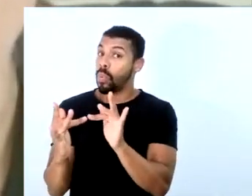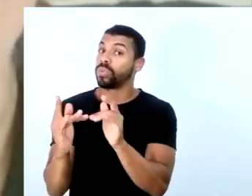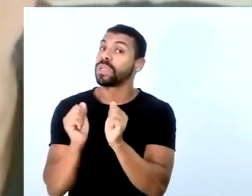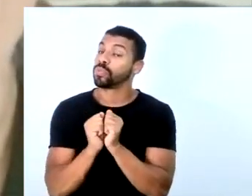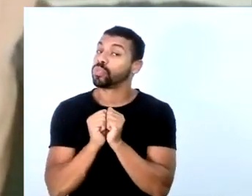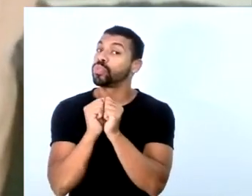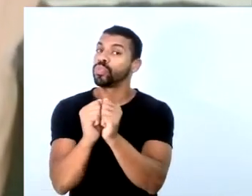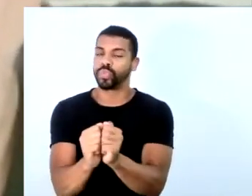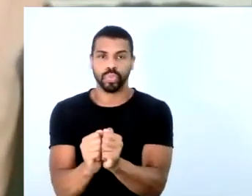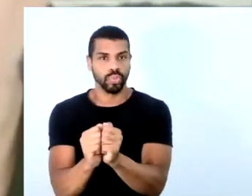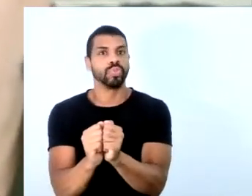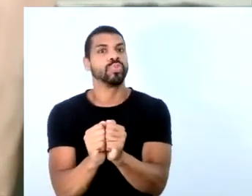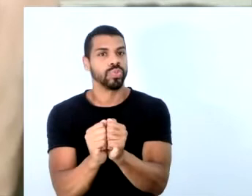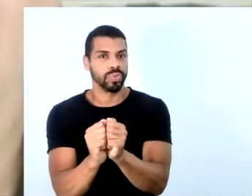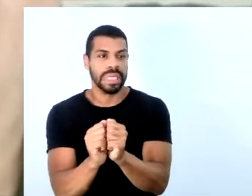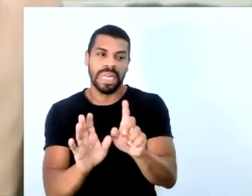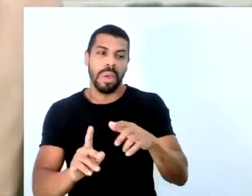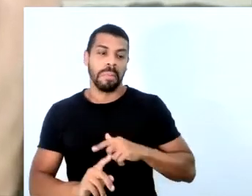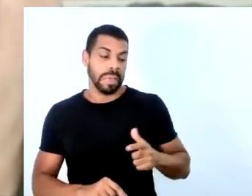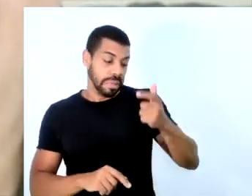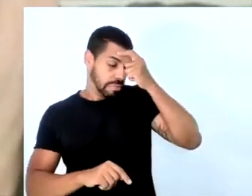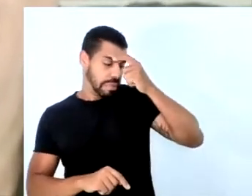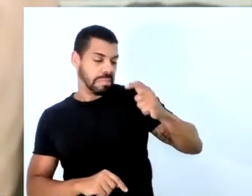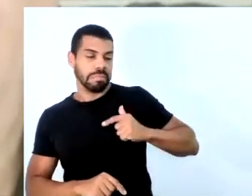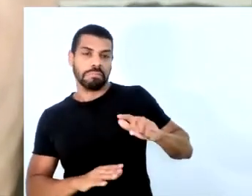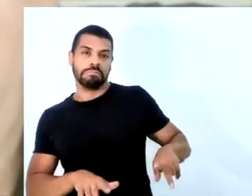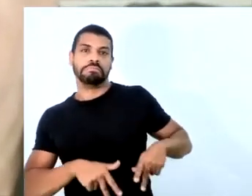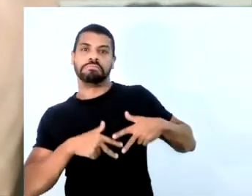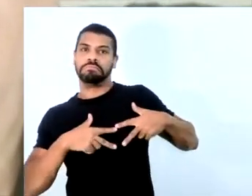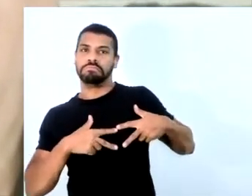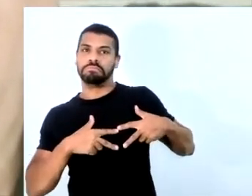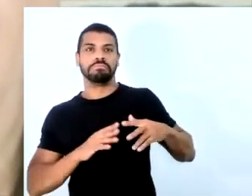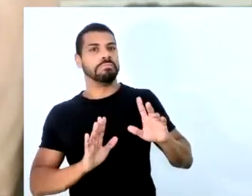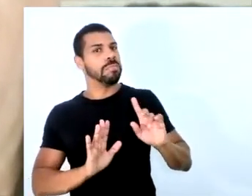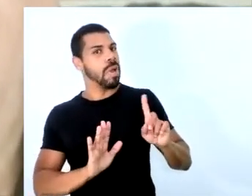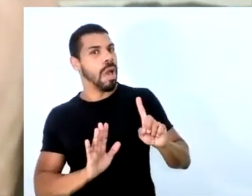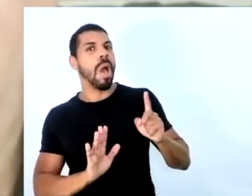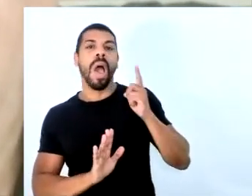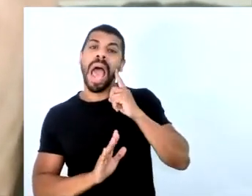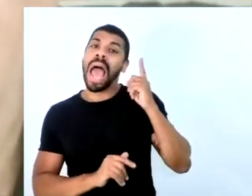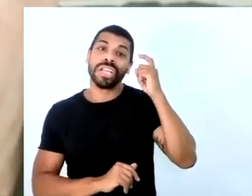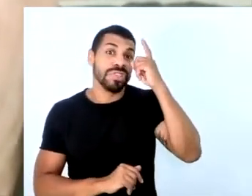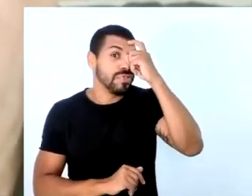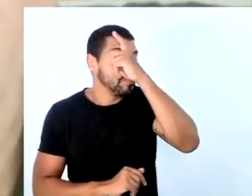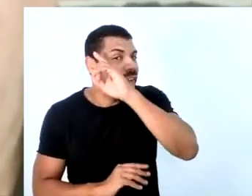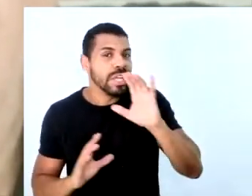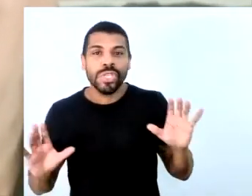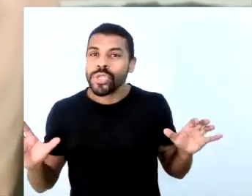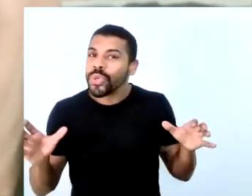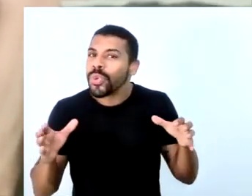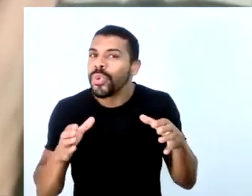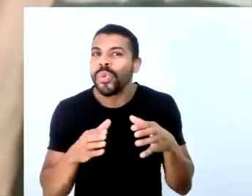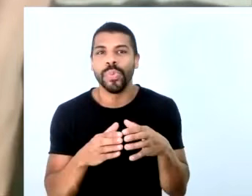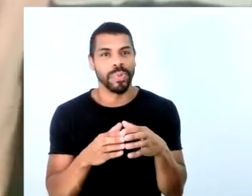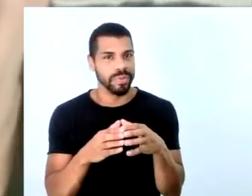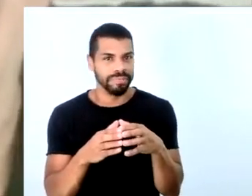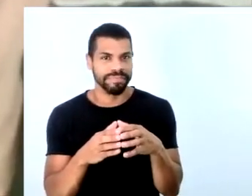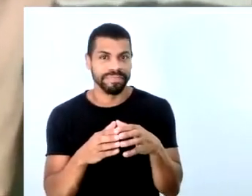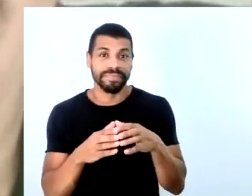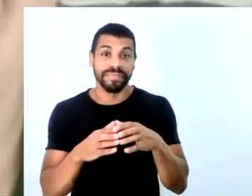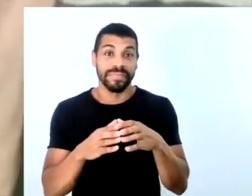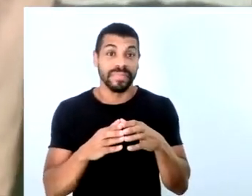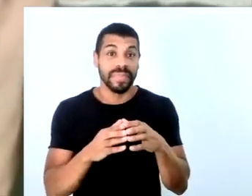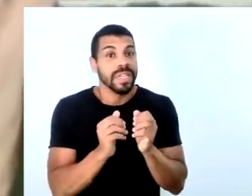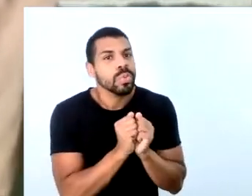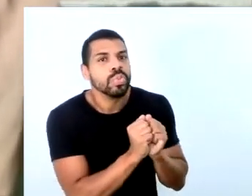você tem um lugar da pessoa que está ali querendo, pensando no filme, não no ego dela. Entendeu? Então, essa que